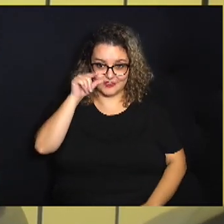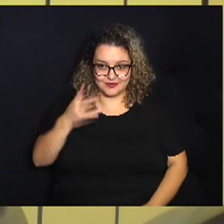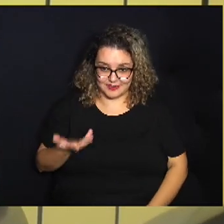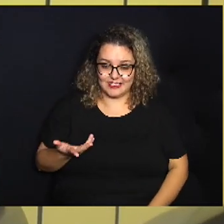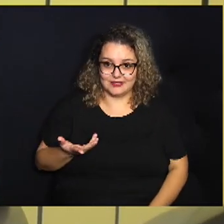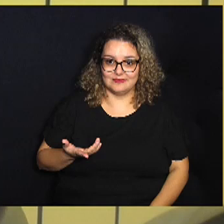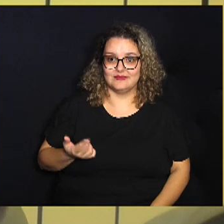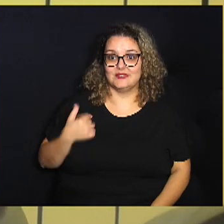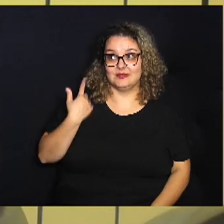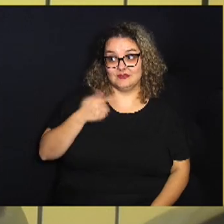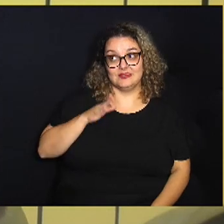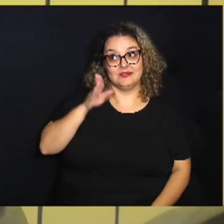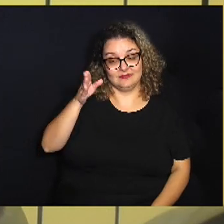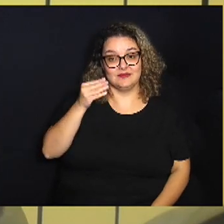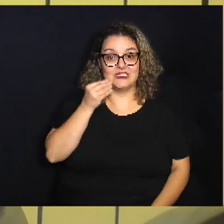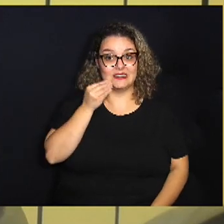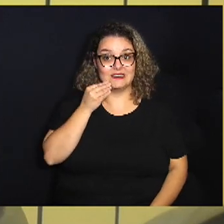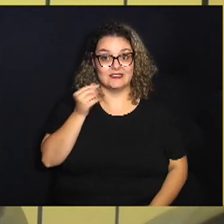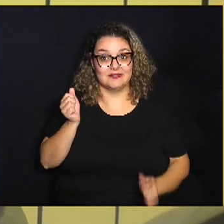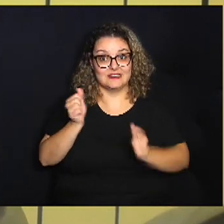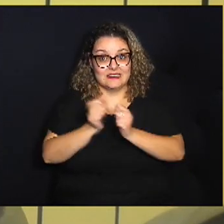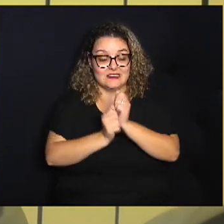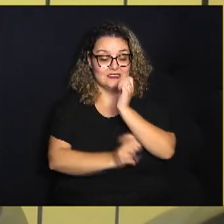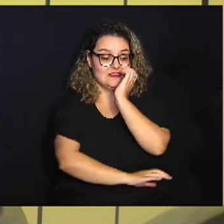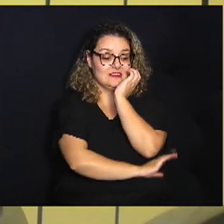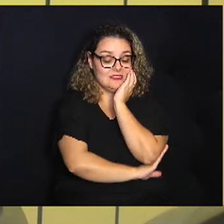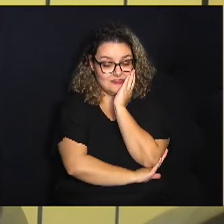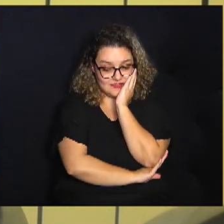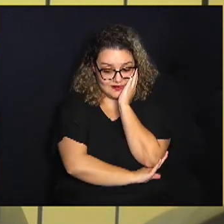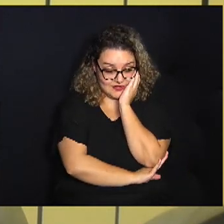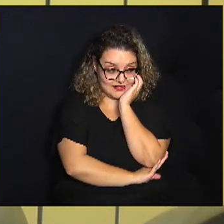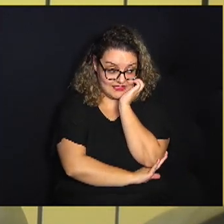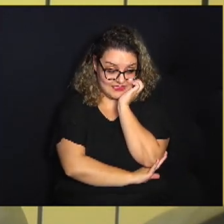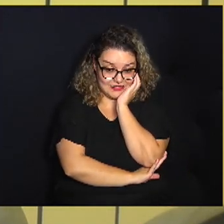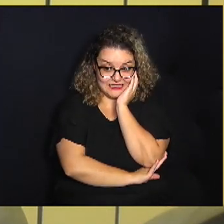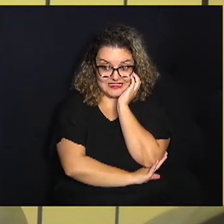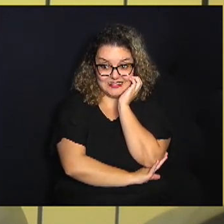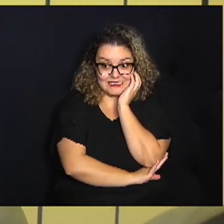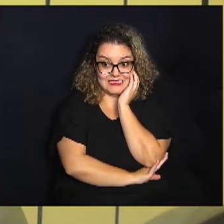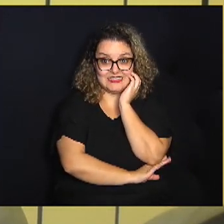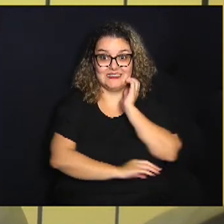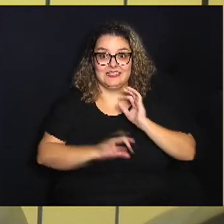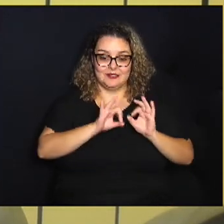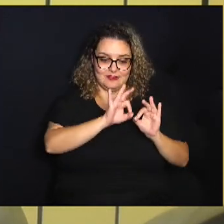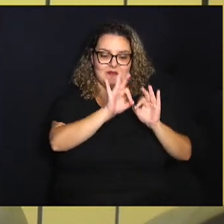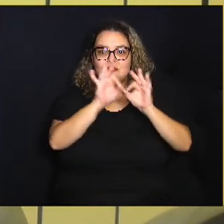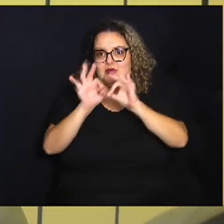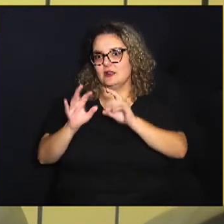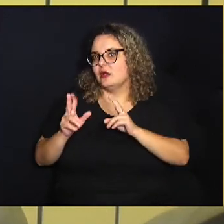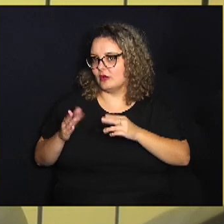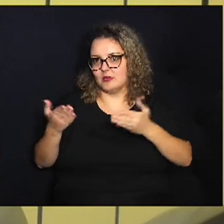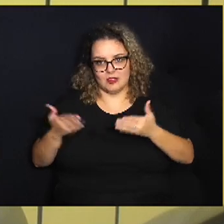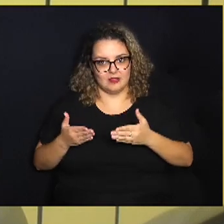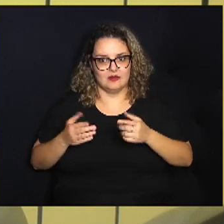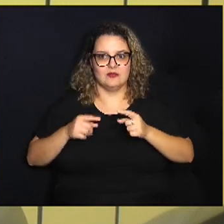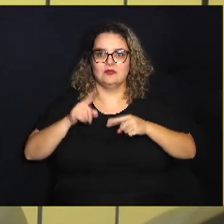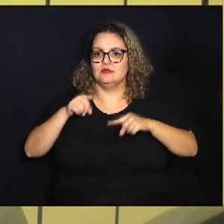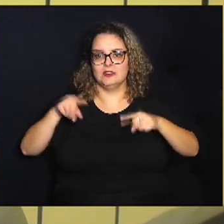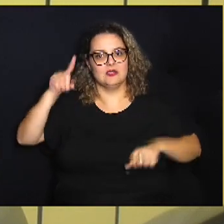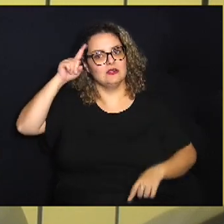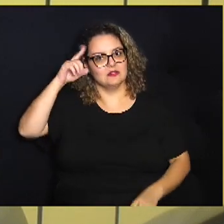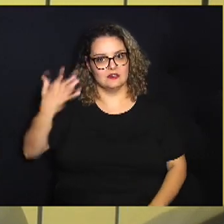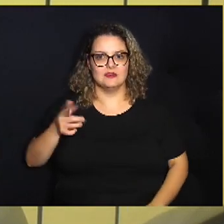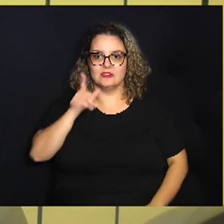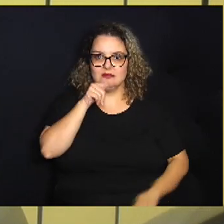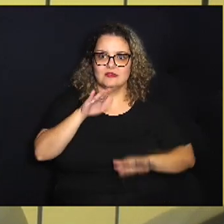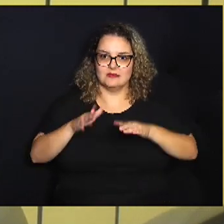no evento teste, eu estava com ela. E aí foi assim, eles estavam monitorando, né, igual eles estão agora, monitorando todos os dias a água